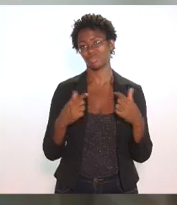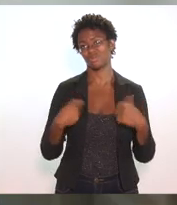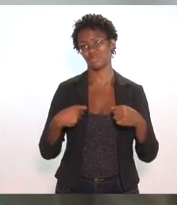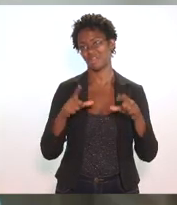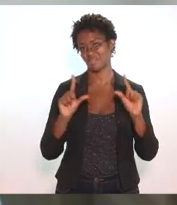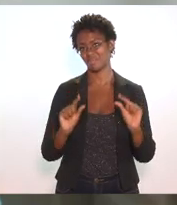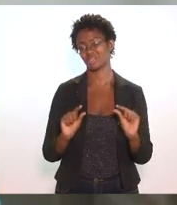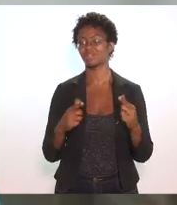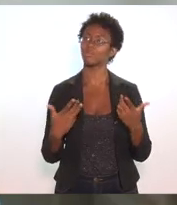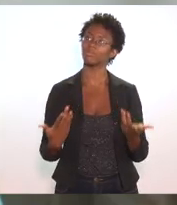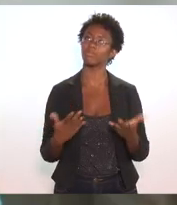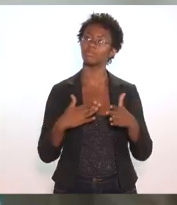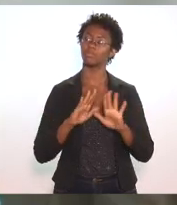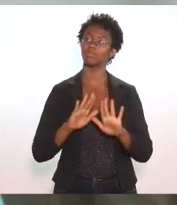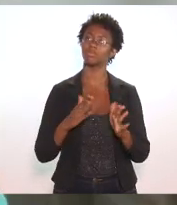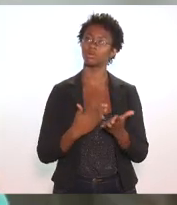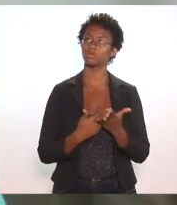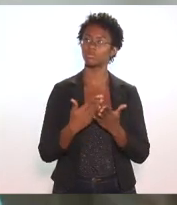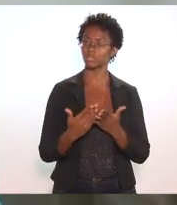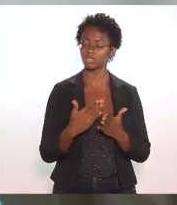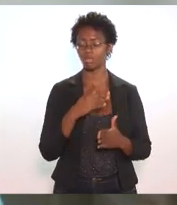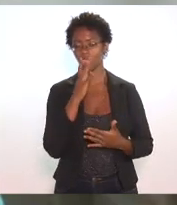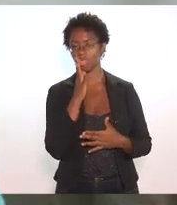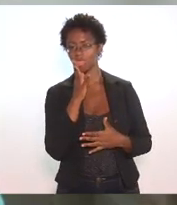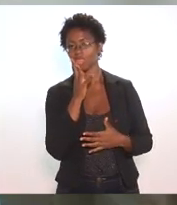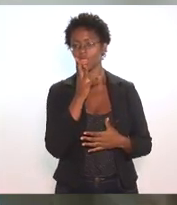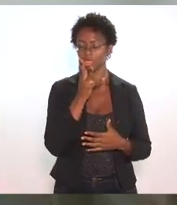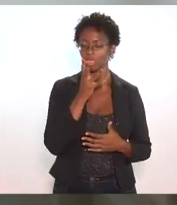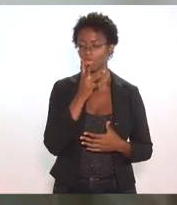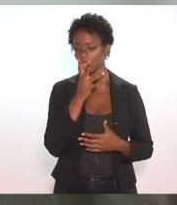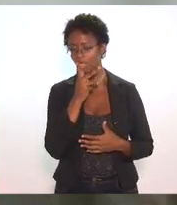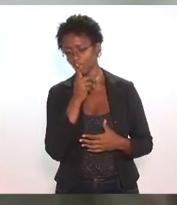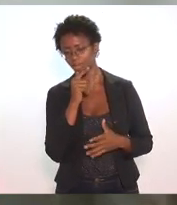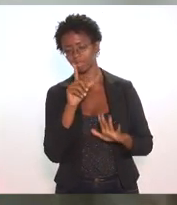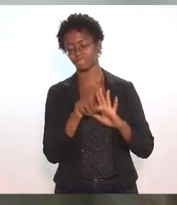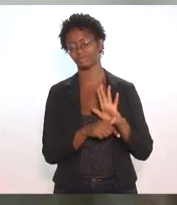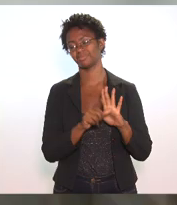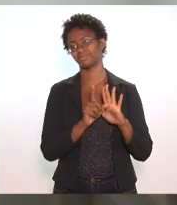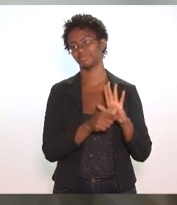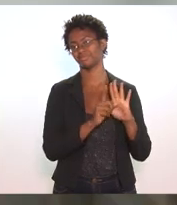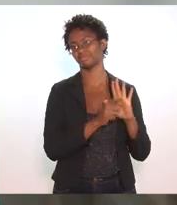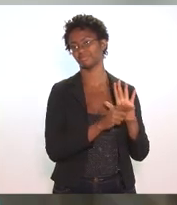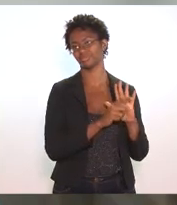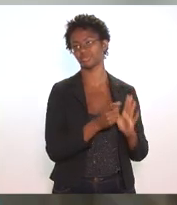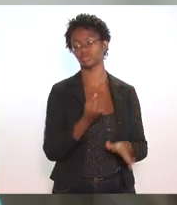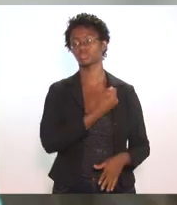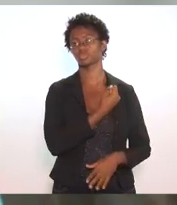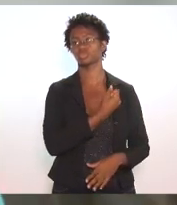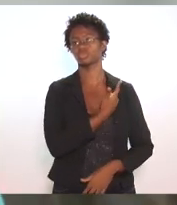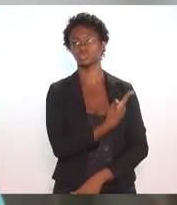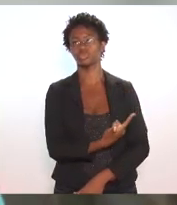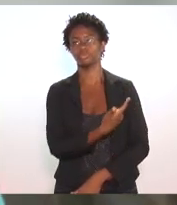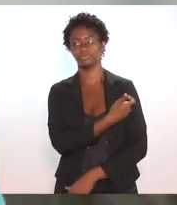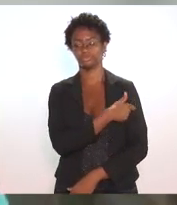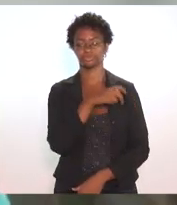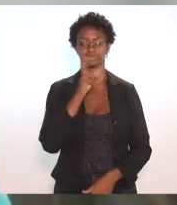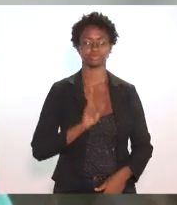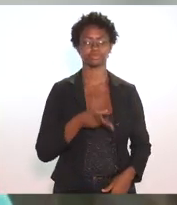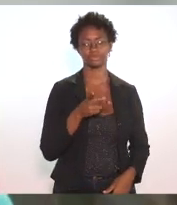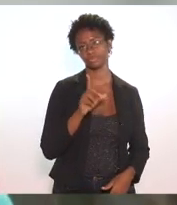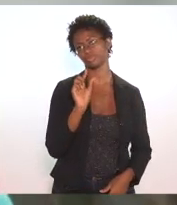Mas já começamos tardiamente e com um volume de vacinas ainda